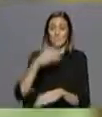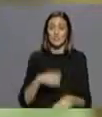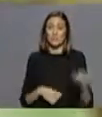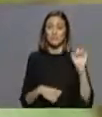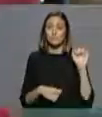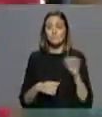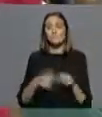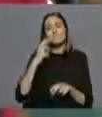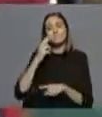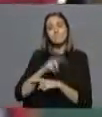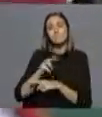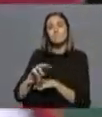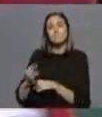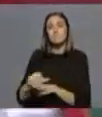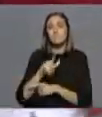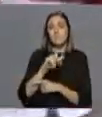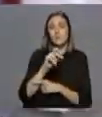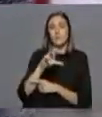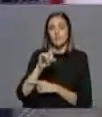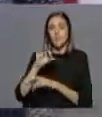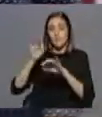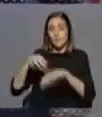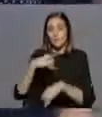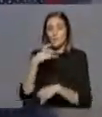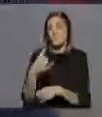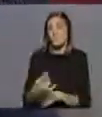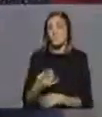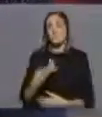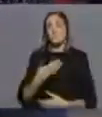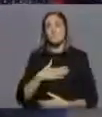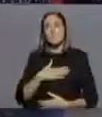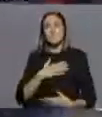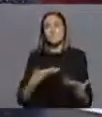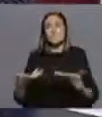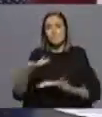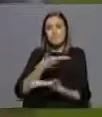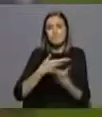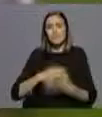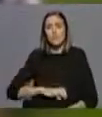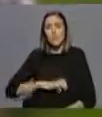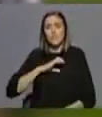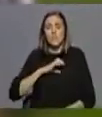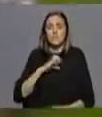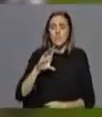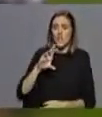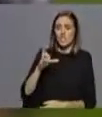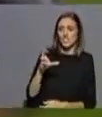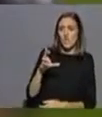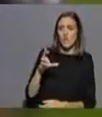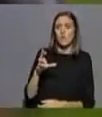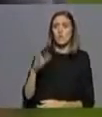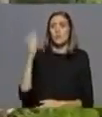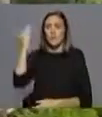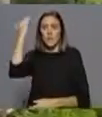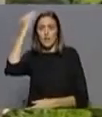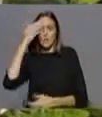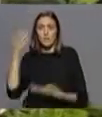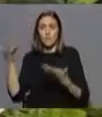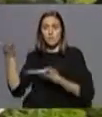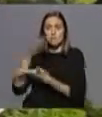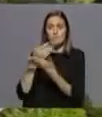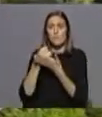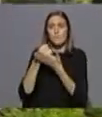empreendimento. Lara Martinho relevou no final o clima de confiança e a cooperação entre a região e a República no apoio a novos